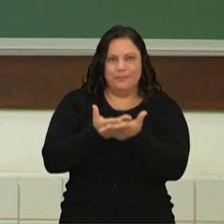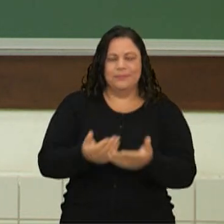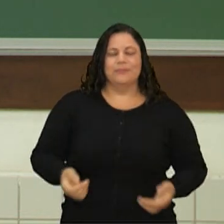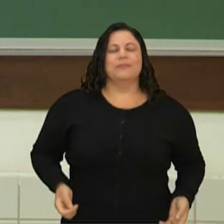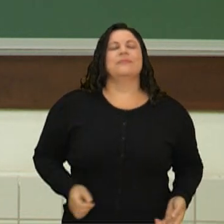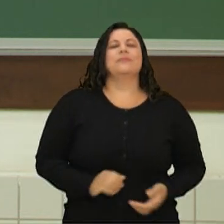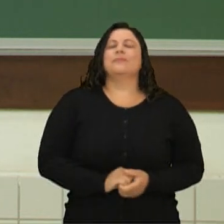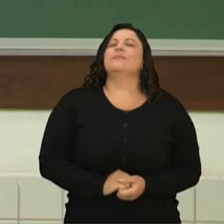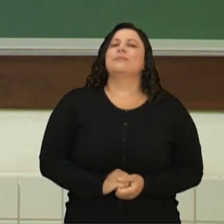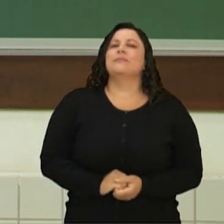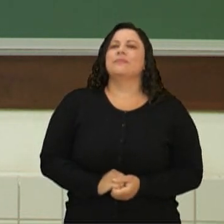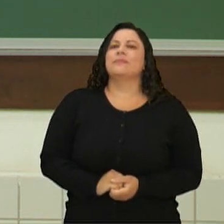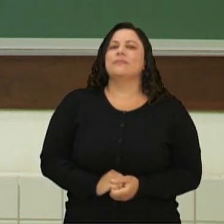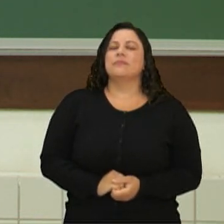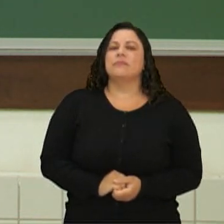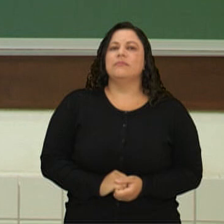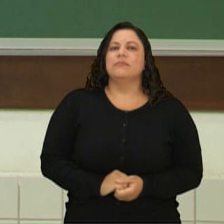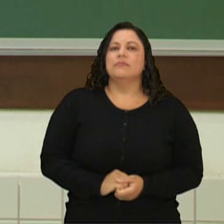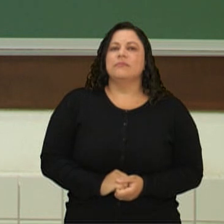de vocês